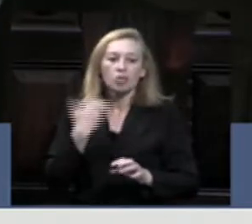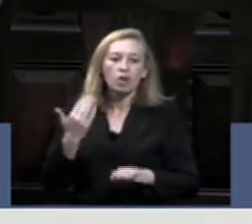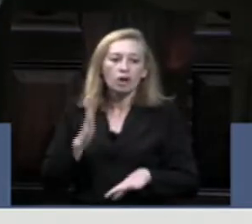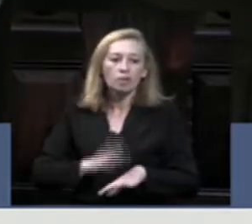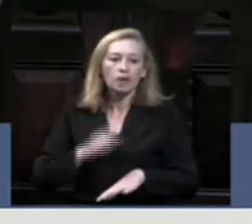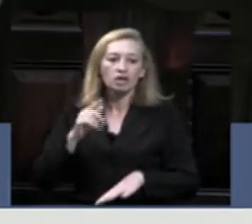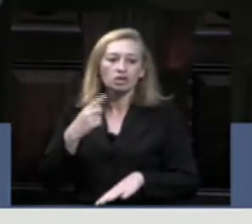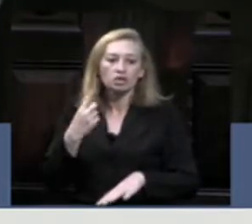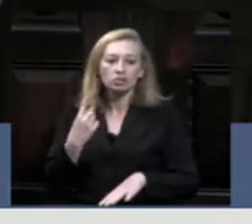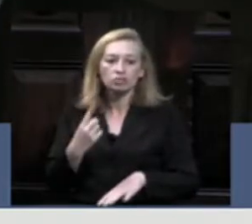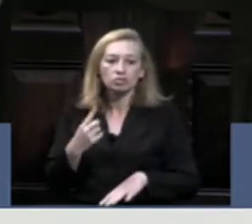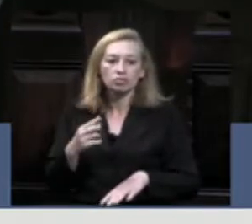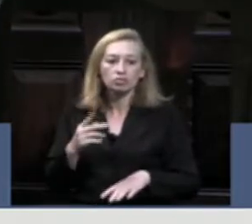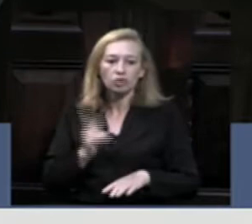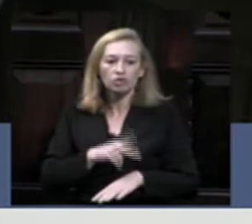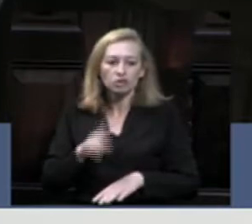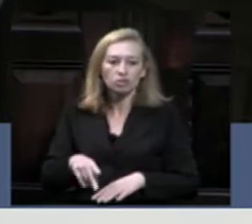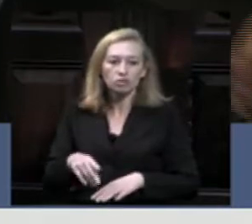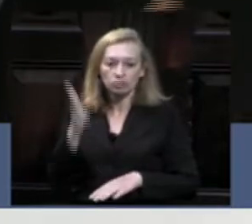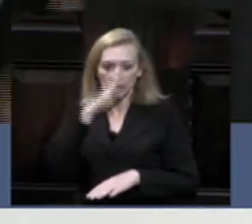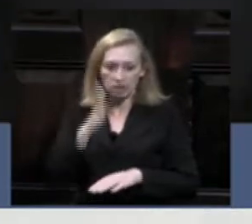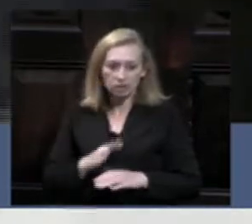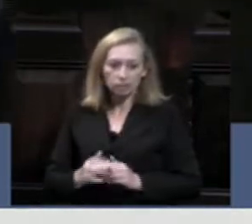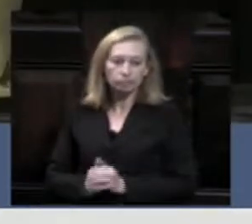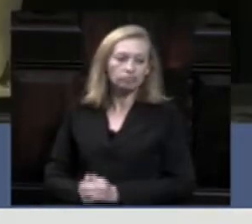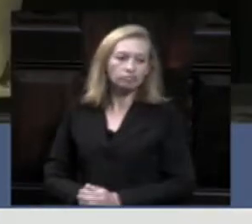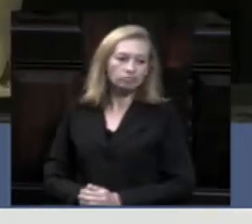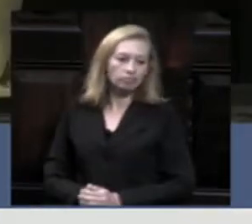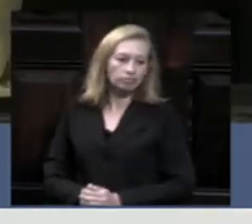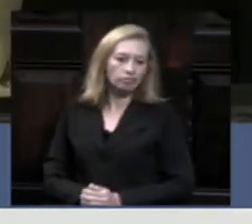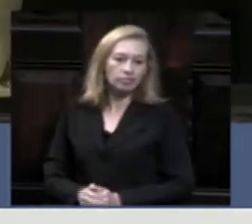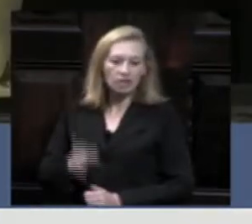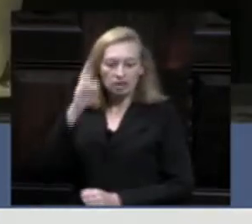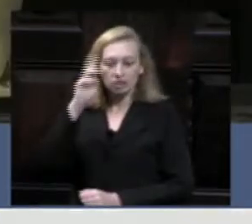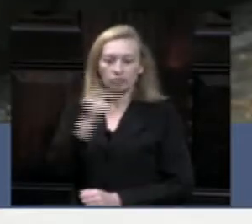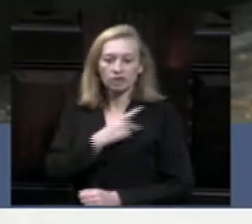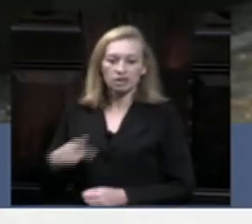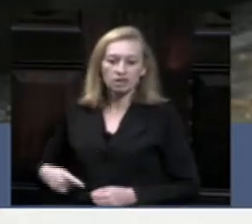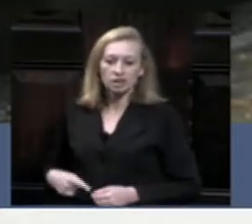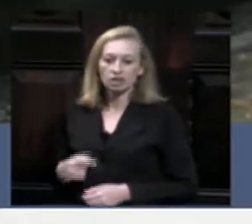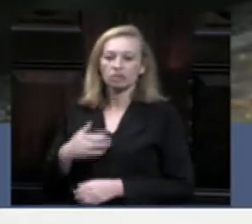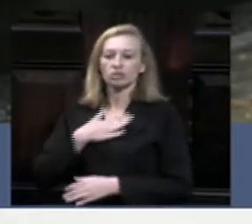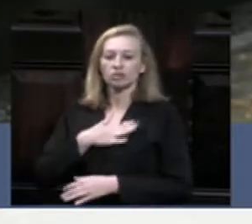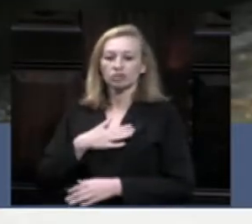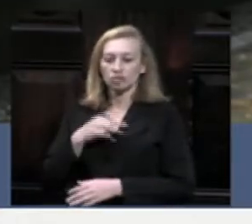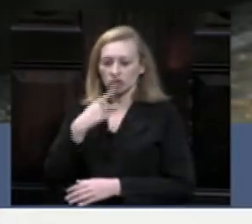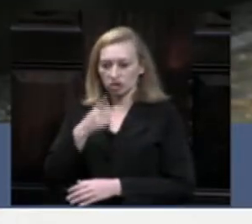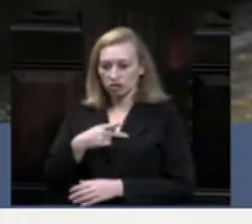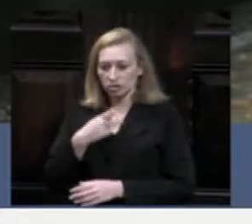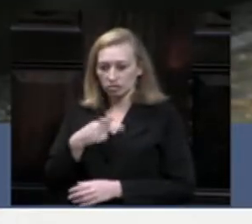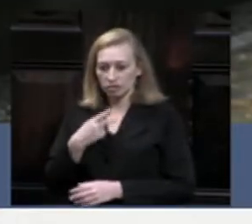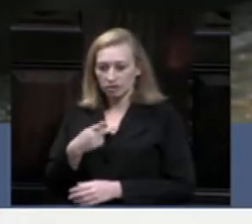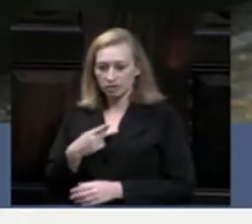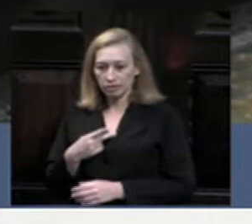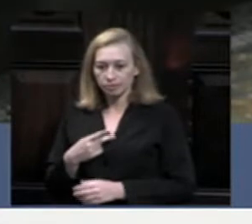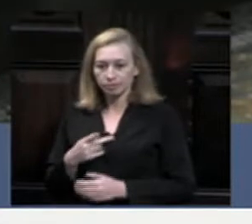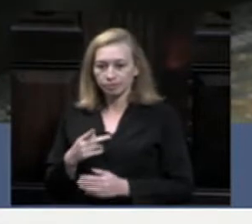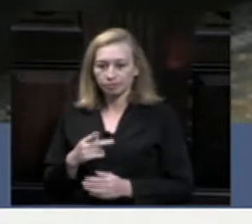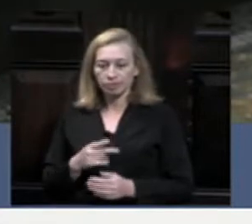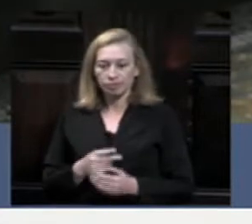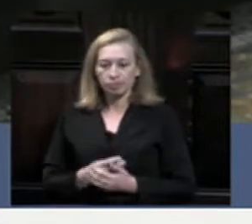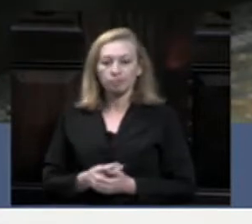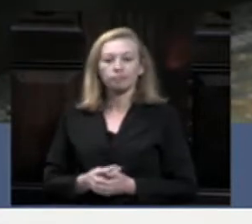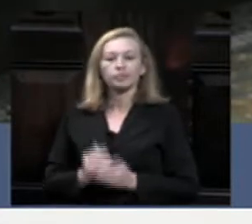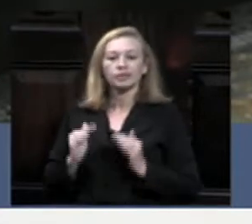do Estado penal de exceção no Brasil. Senhor Deputado presidente. Carlos Osório. Senhor presidente, eu gostaria de solicitar essa questão de ordem para fazer um registro.